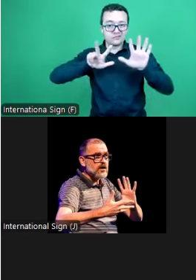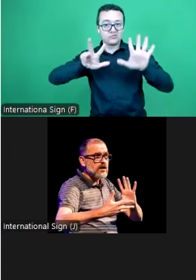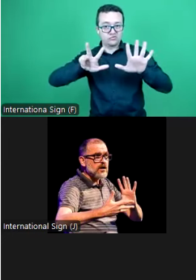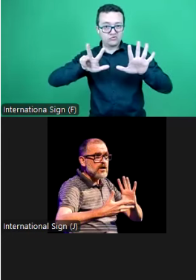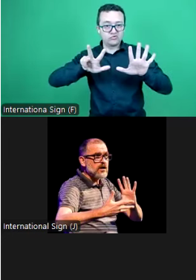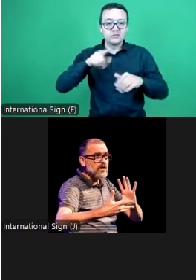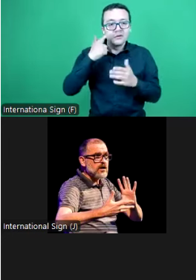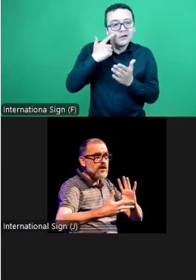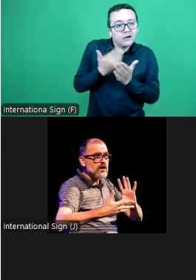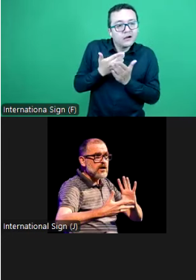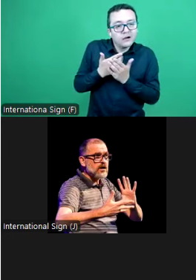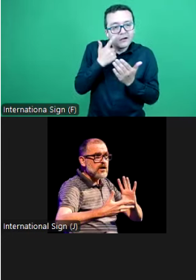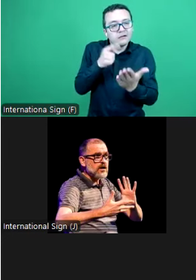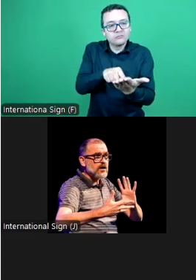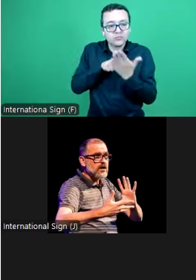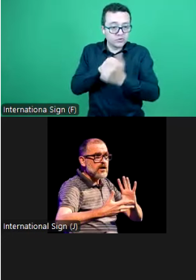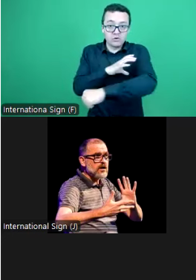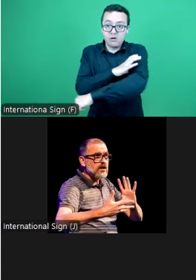Nós fizemos